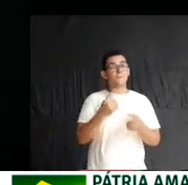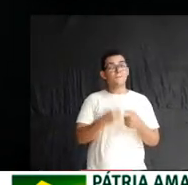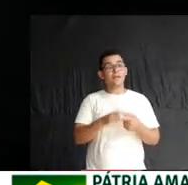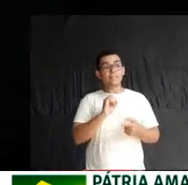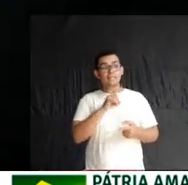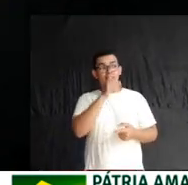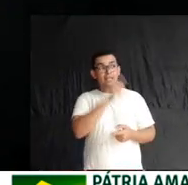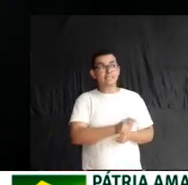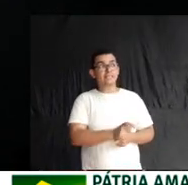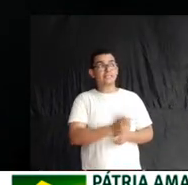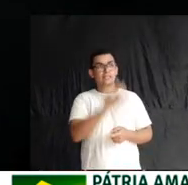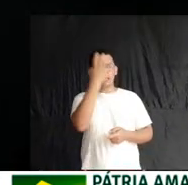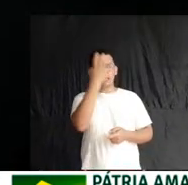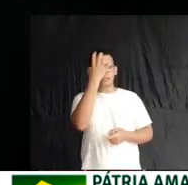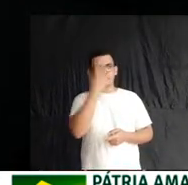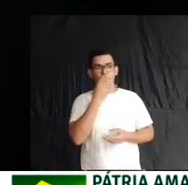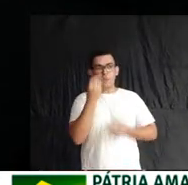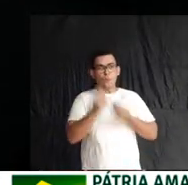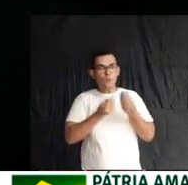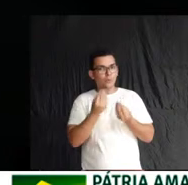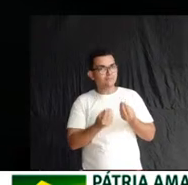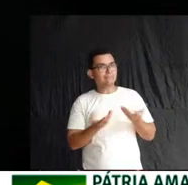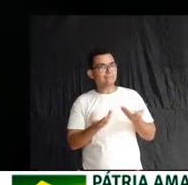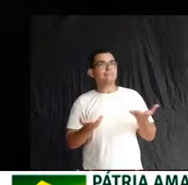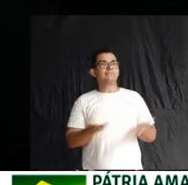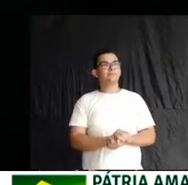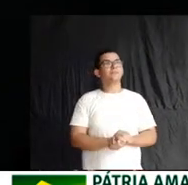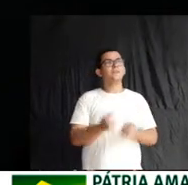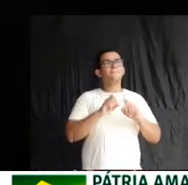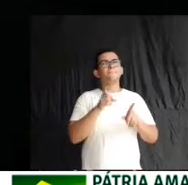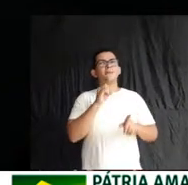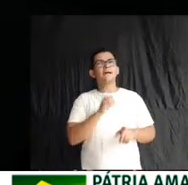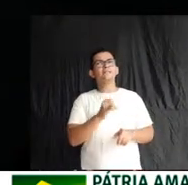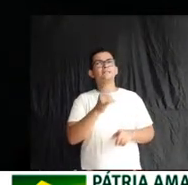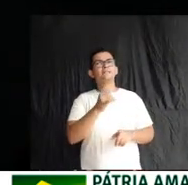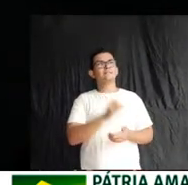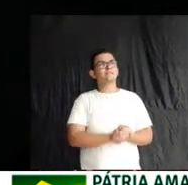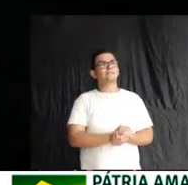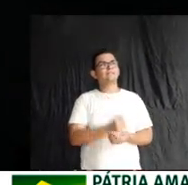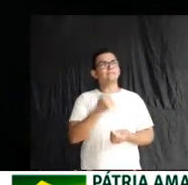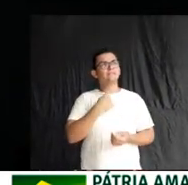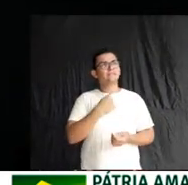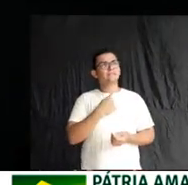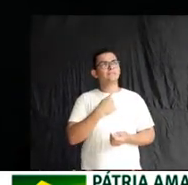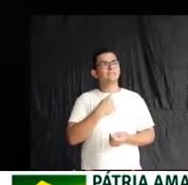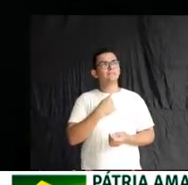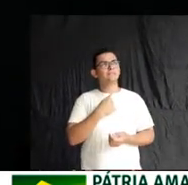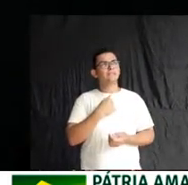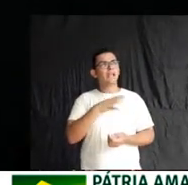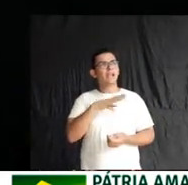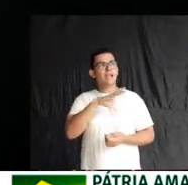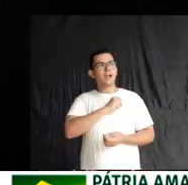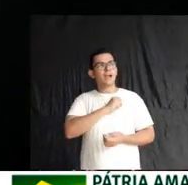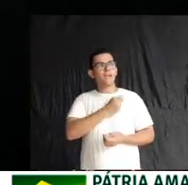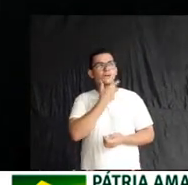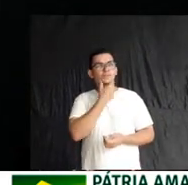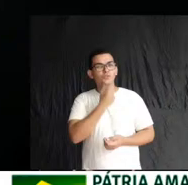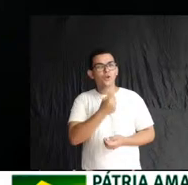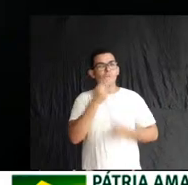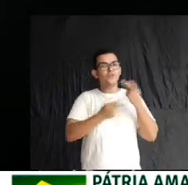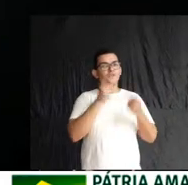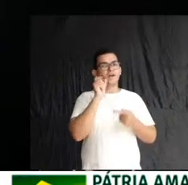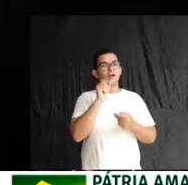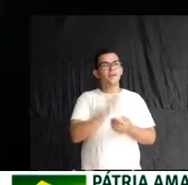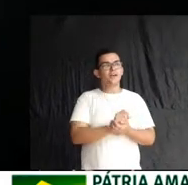sério. Cuidado mas com se fosse, mas se fosse, o André, se eu fosse, eu gostasse de homem, eu ia dizer assim,